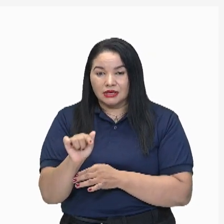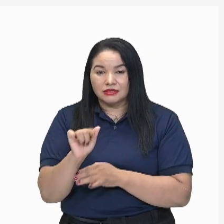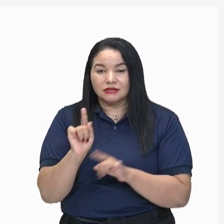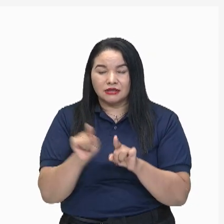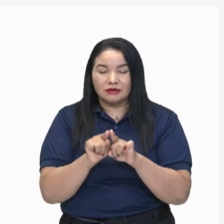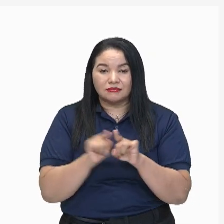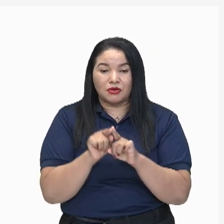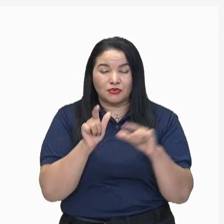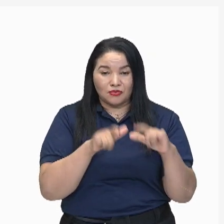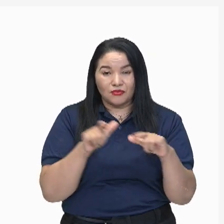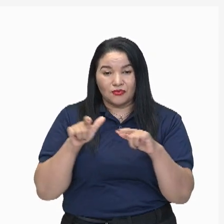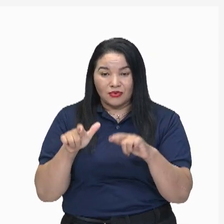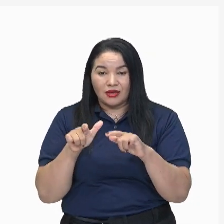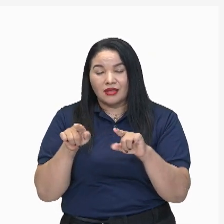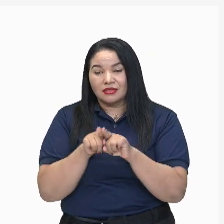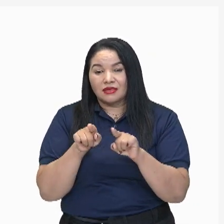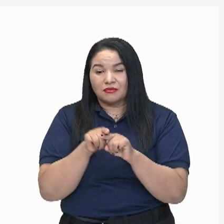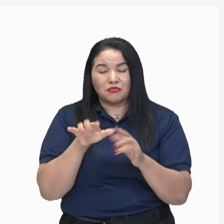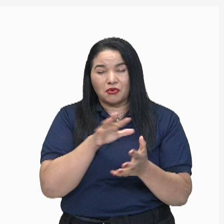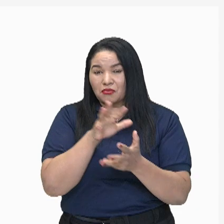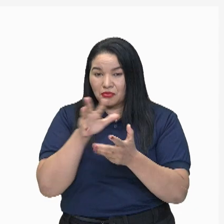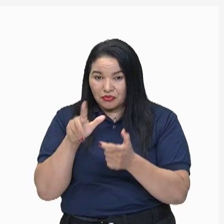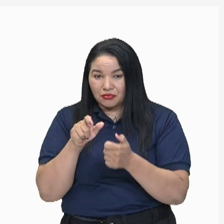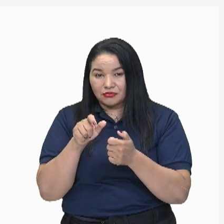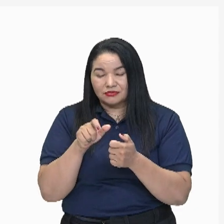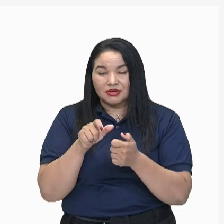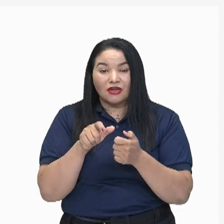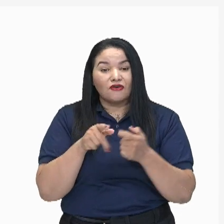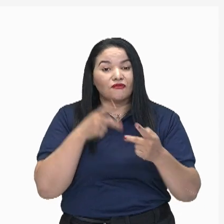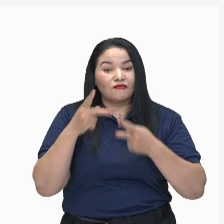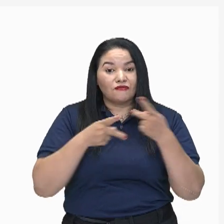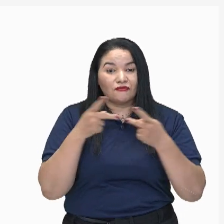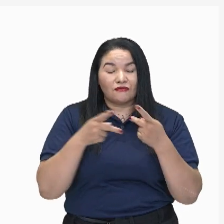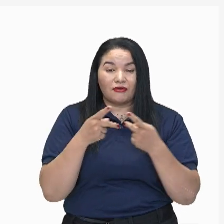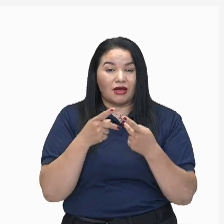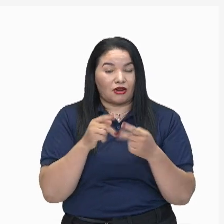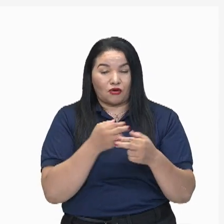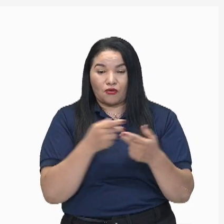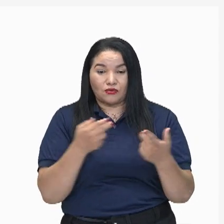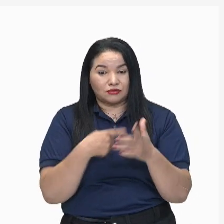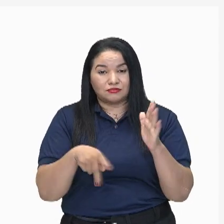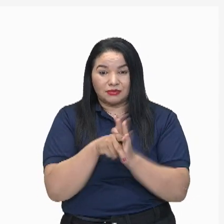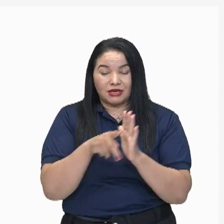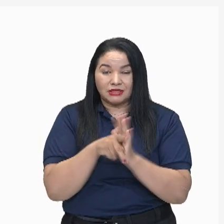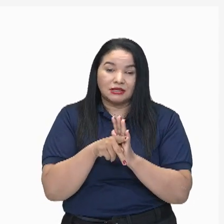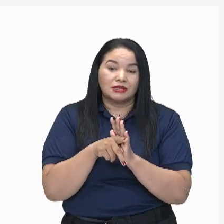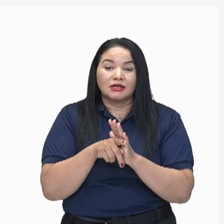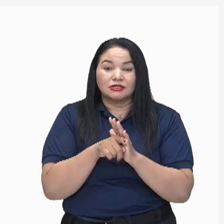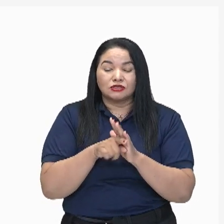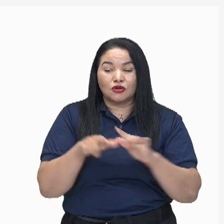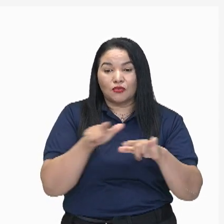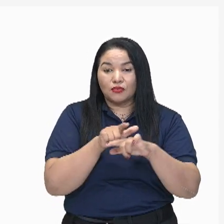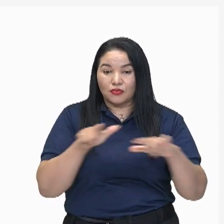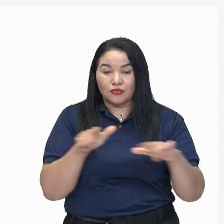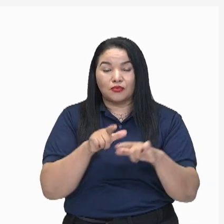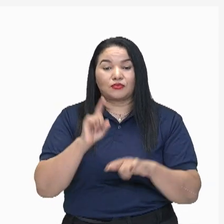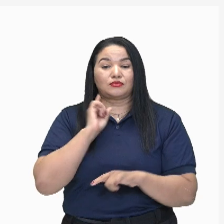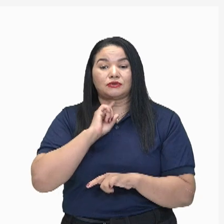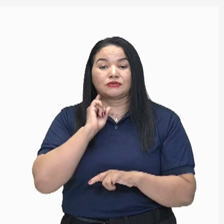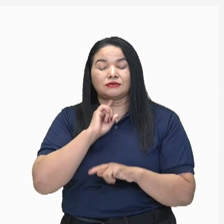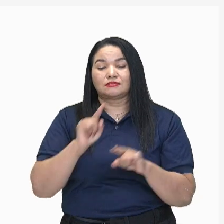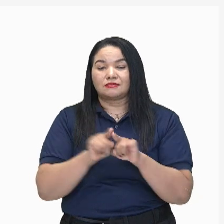com universalismo. Então ele vai usar ali o aspecto regional, falar principalmente sobre o sertão de Minas Gerais, mas com